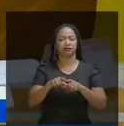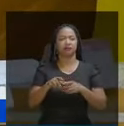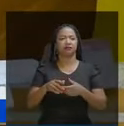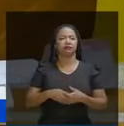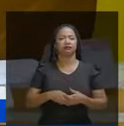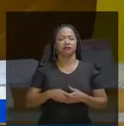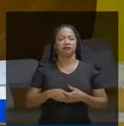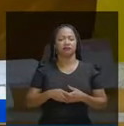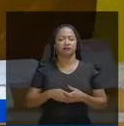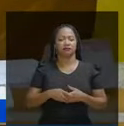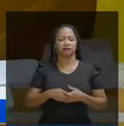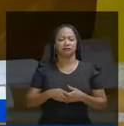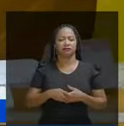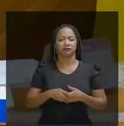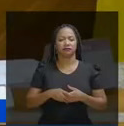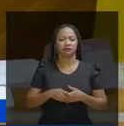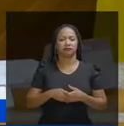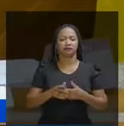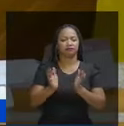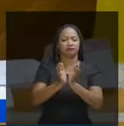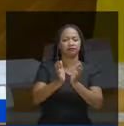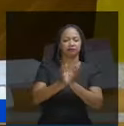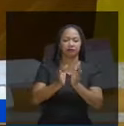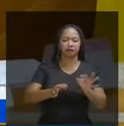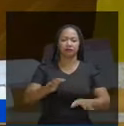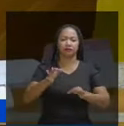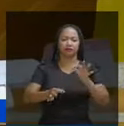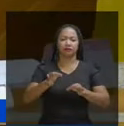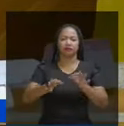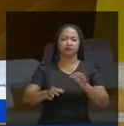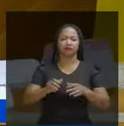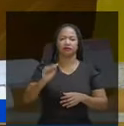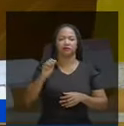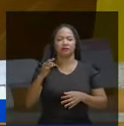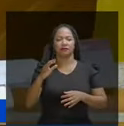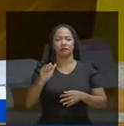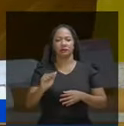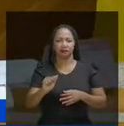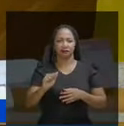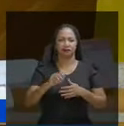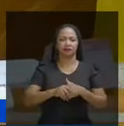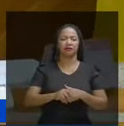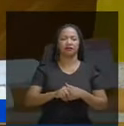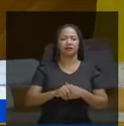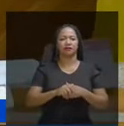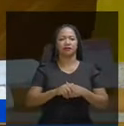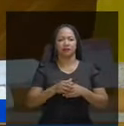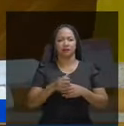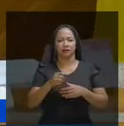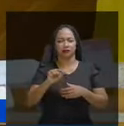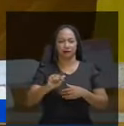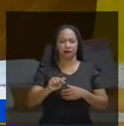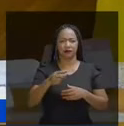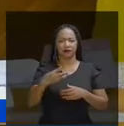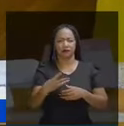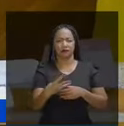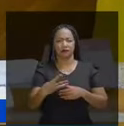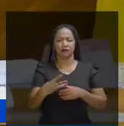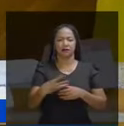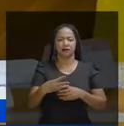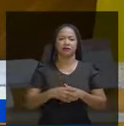apreciação desse colegiado ata da 73ª sessão judiciária